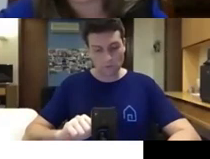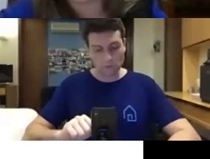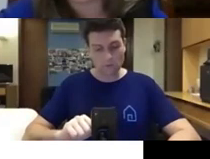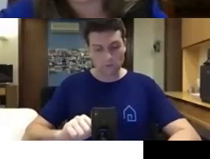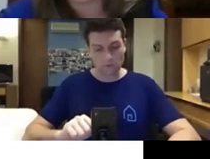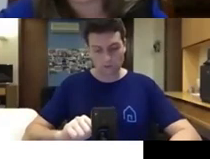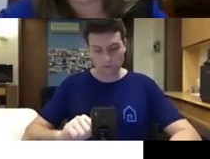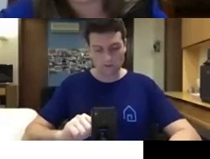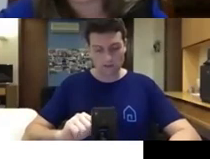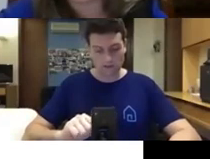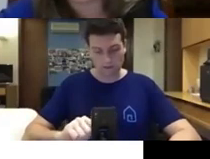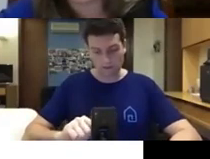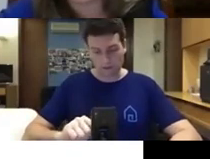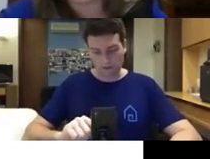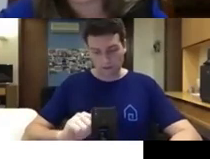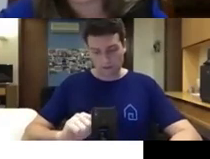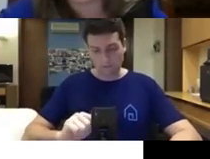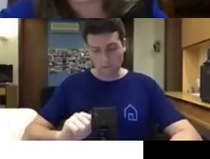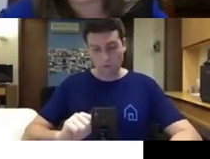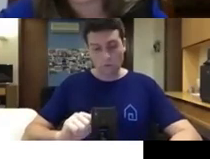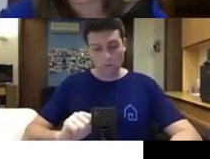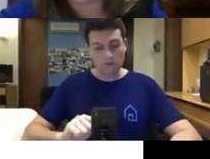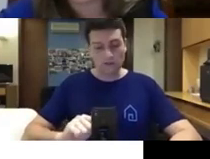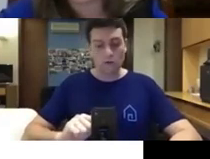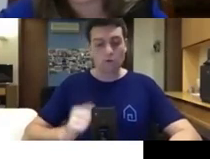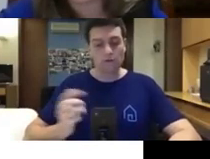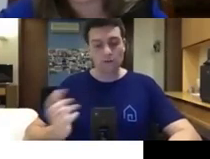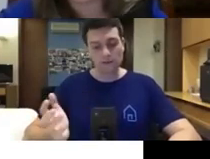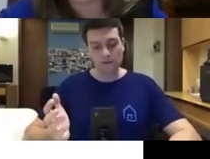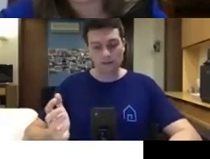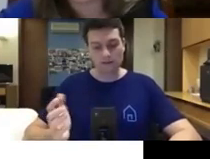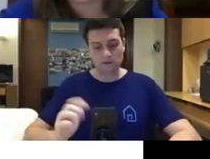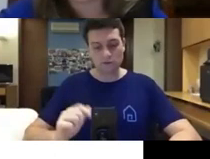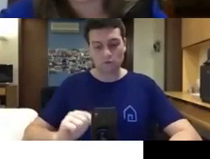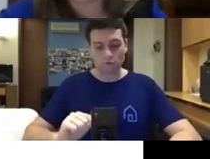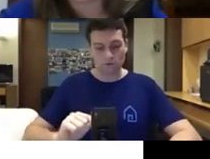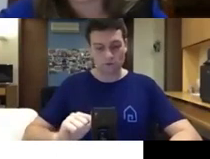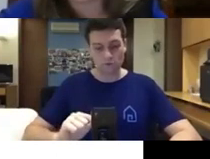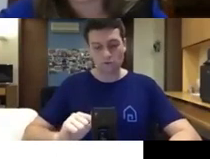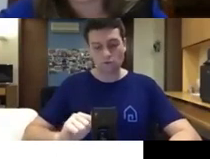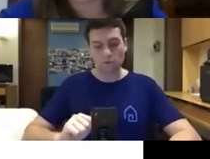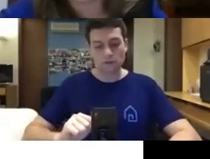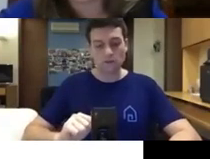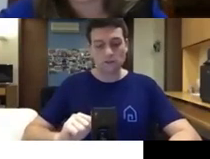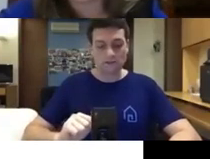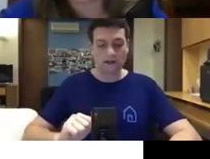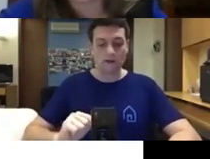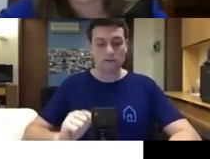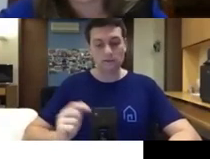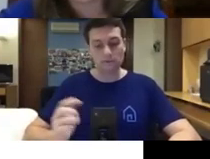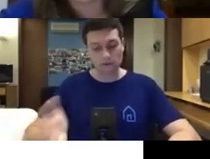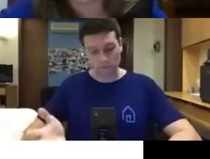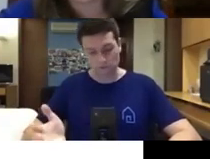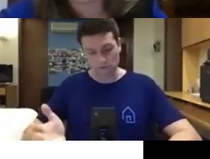do Bruno Brito, aqui do Instagram. Ele falou: como que fica a confiabilidade das estruturas quando submetidas a